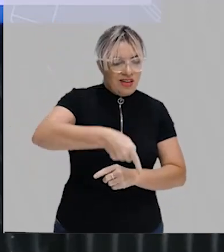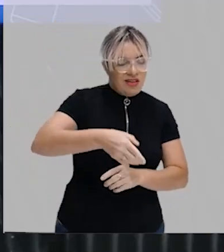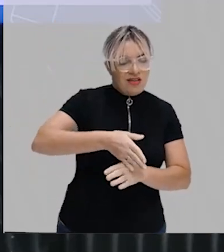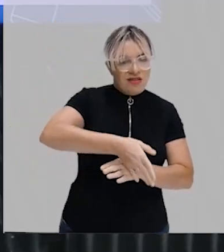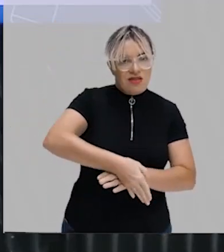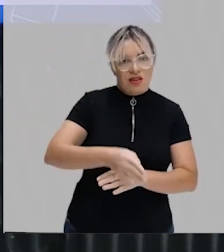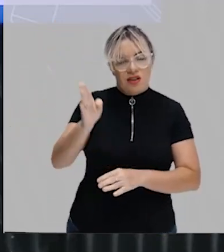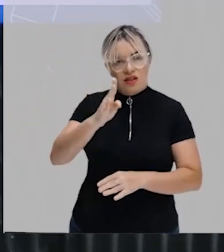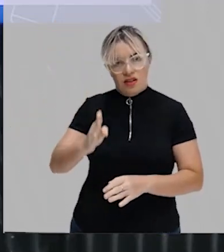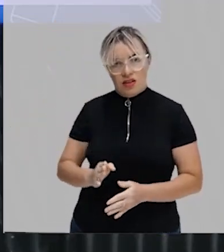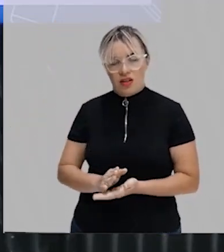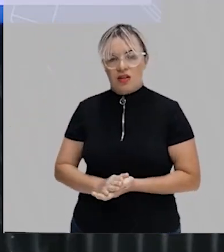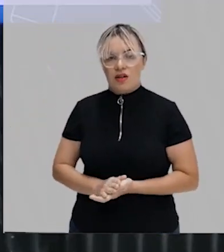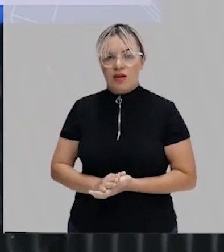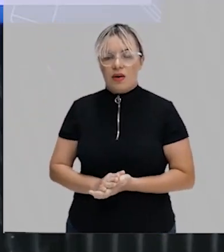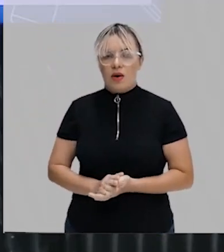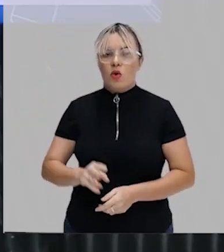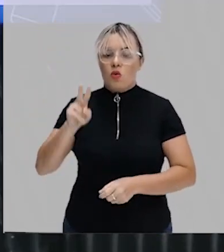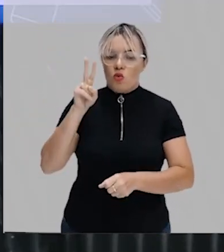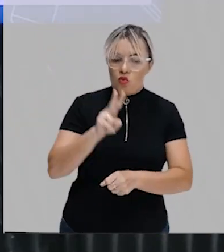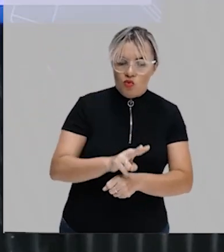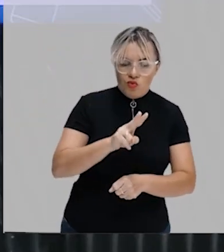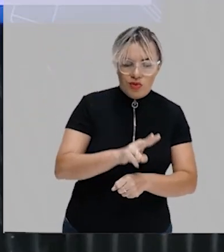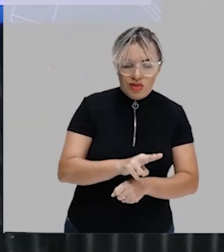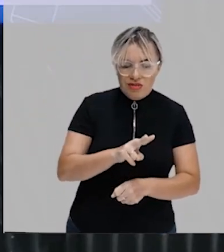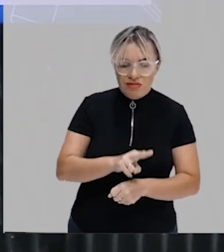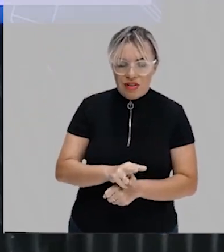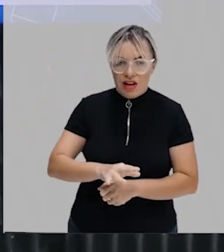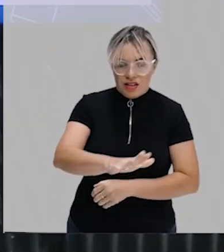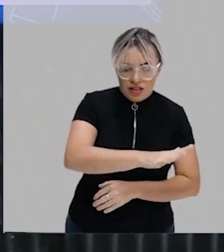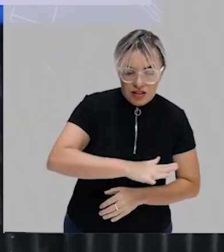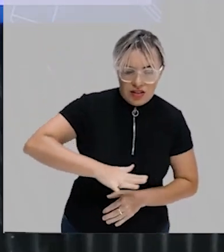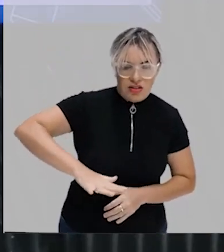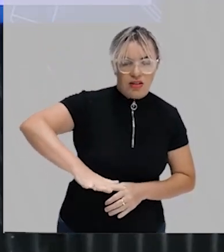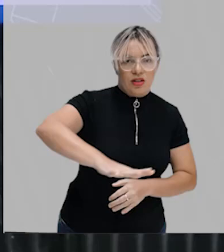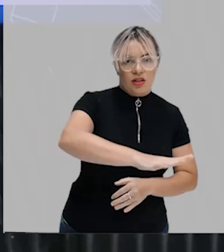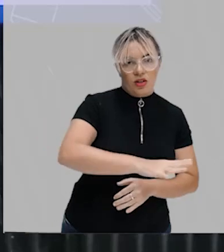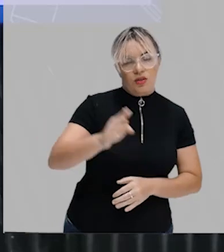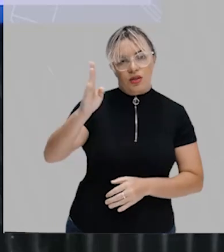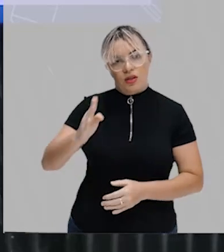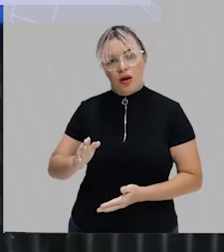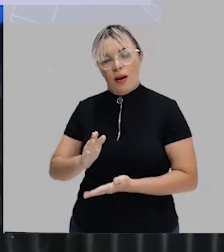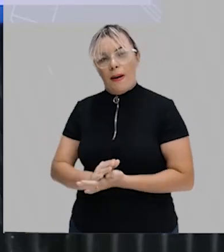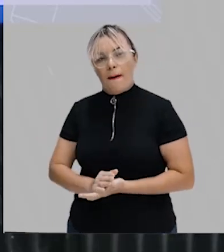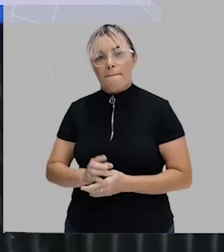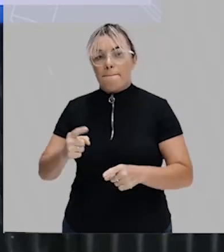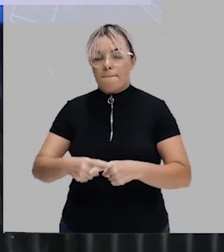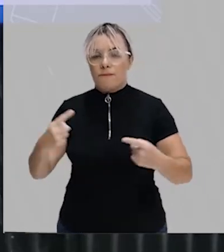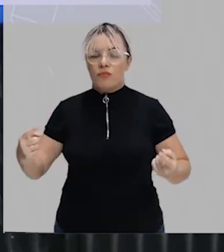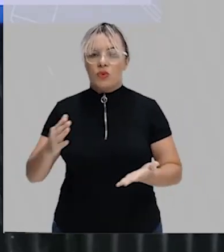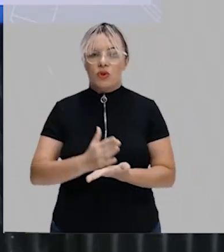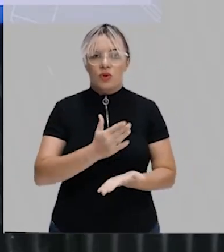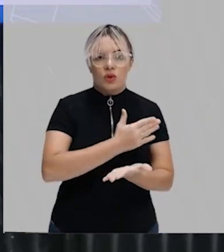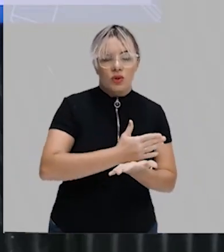menos, de resguardar o território. Mas a partir de 1530,